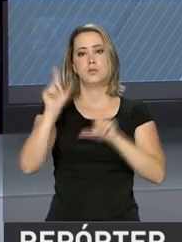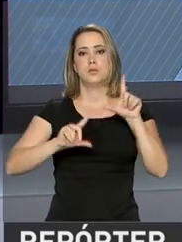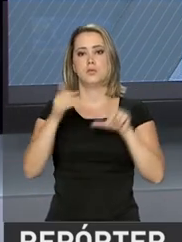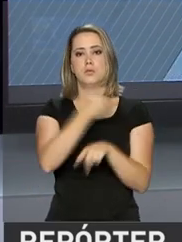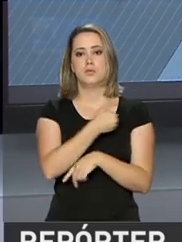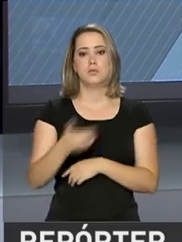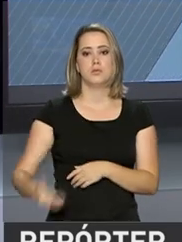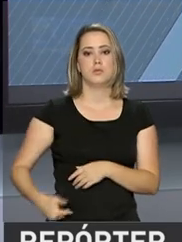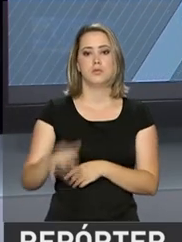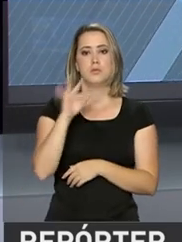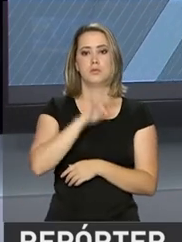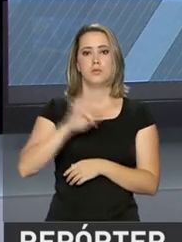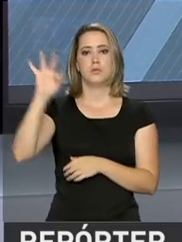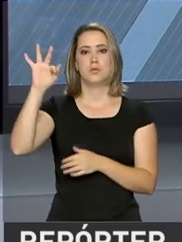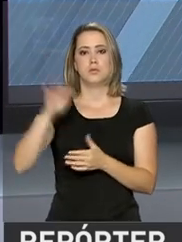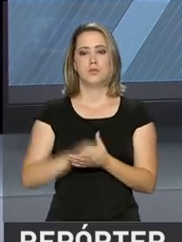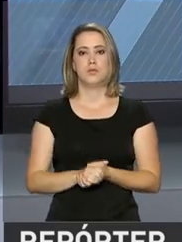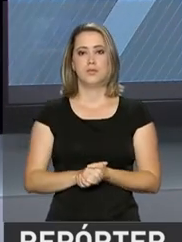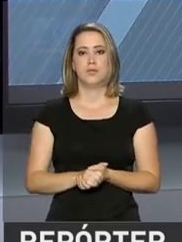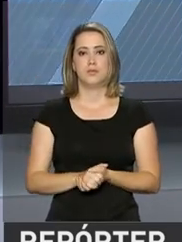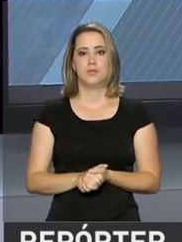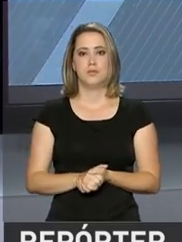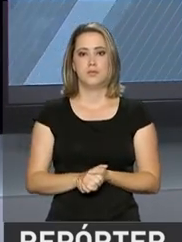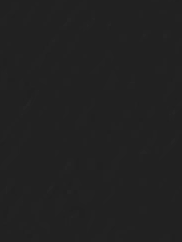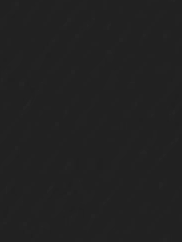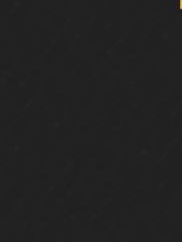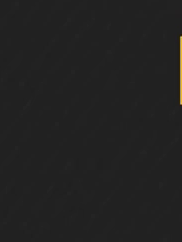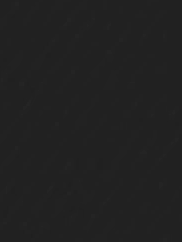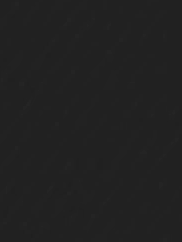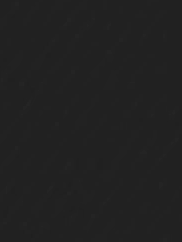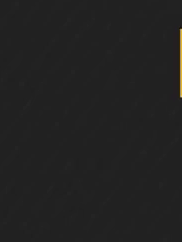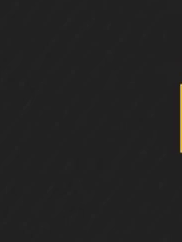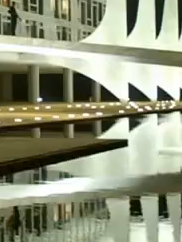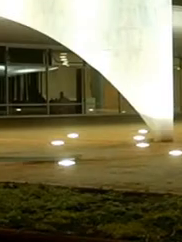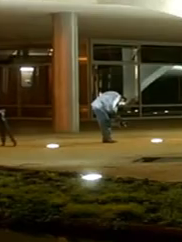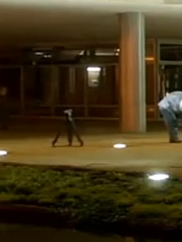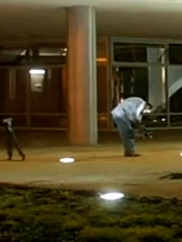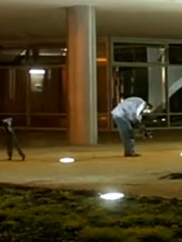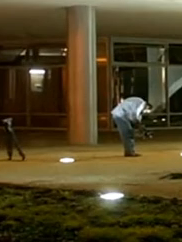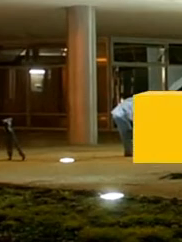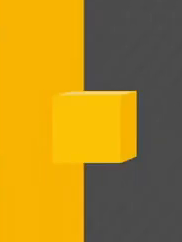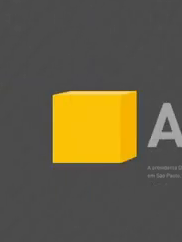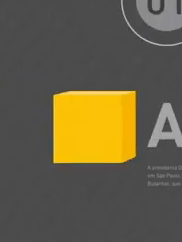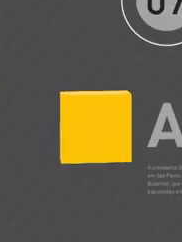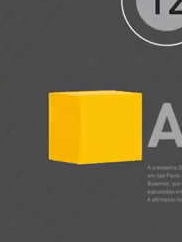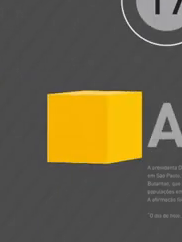com a gente aqui na NBR, a TV do Governo Federal.